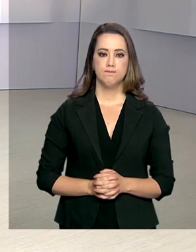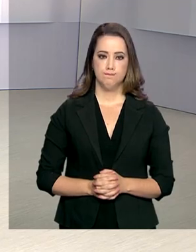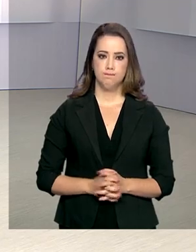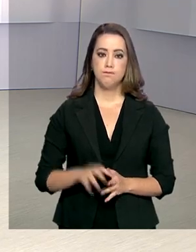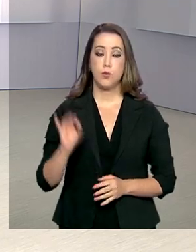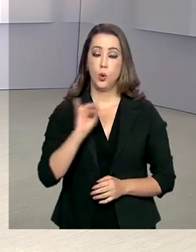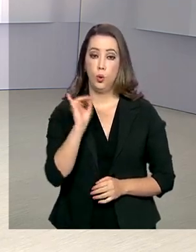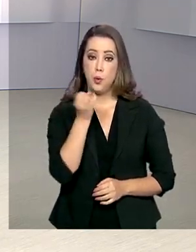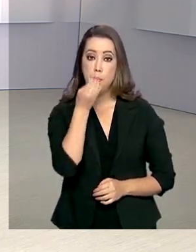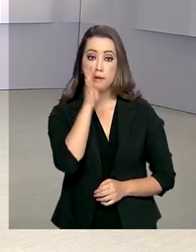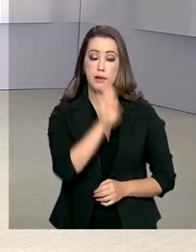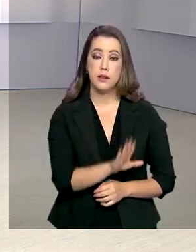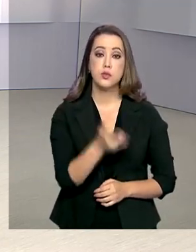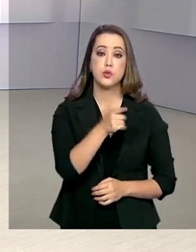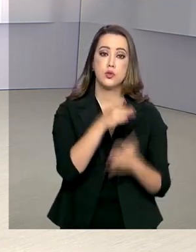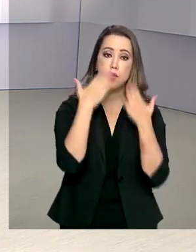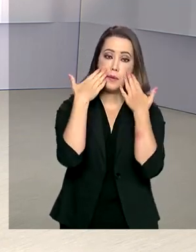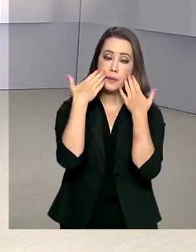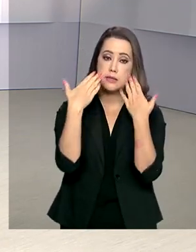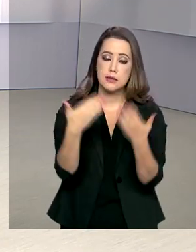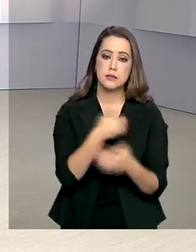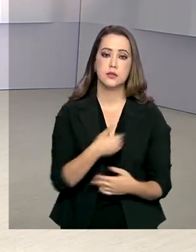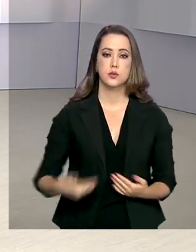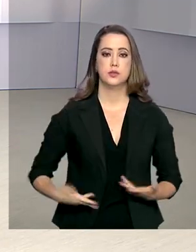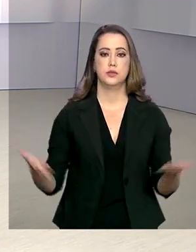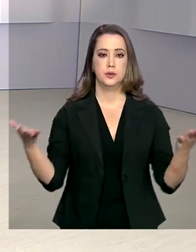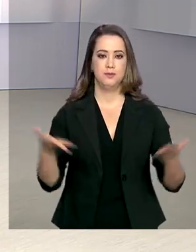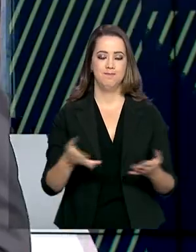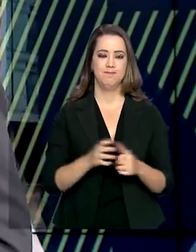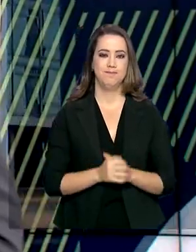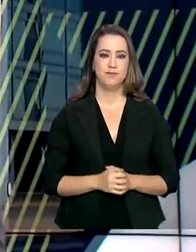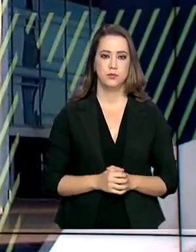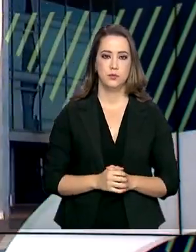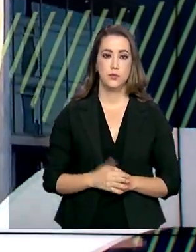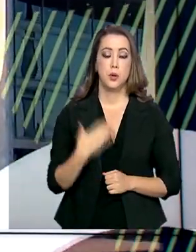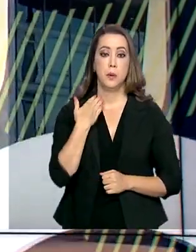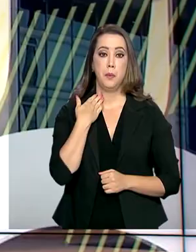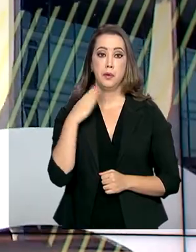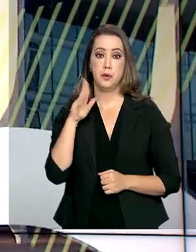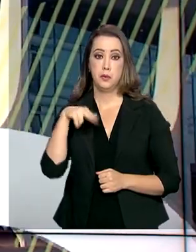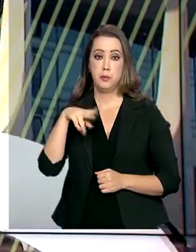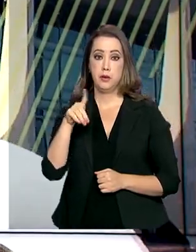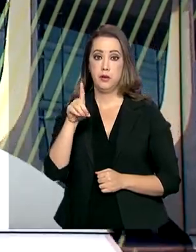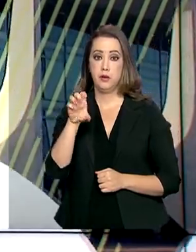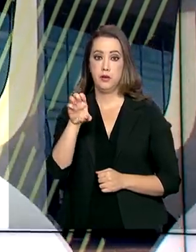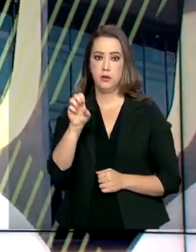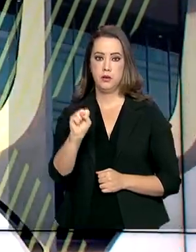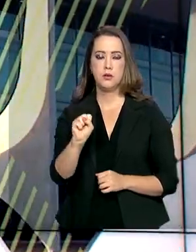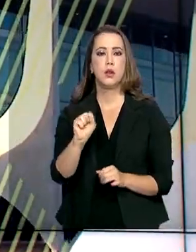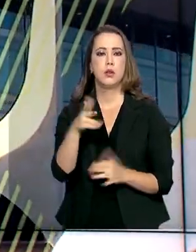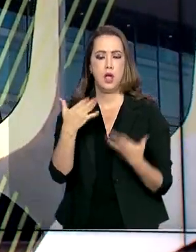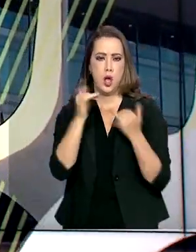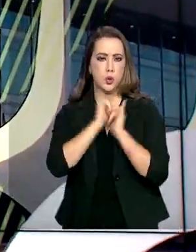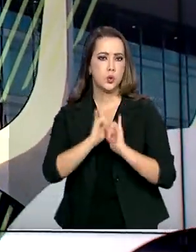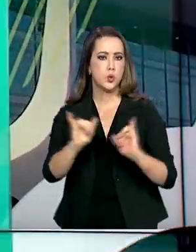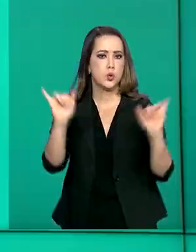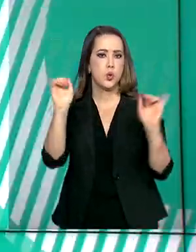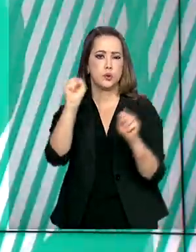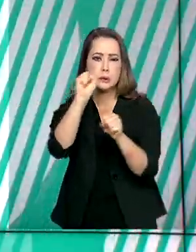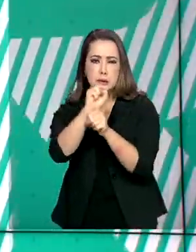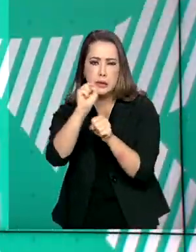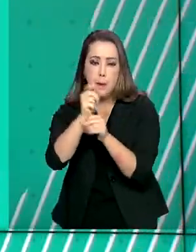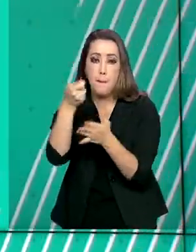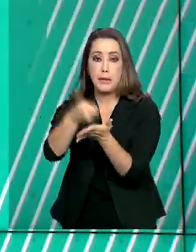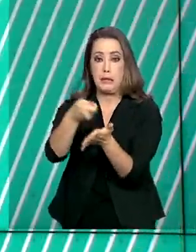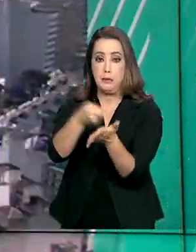Olá, boa tarde. Já estamos no ar com mais um Governo Agora. O BNDES anunciou a suspensão até dezembro dos